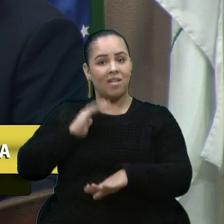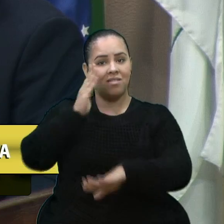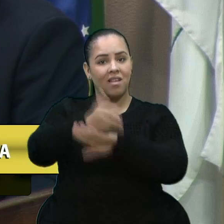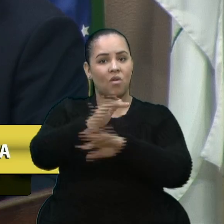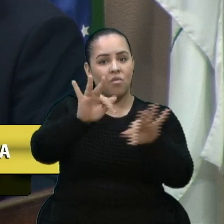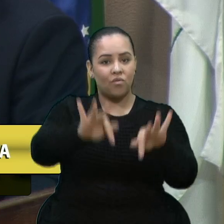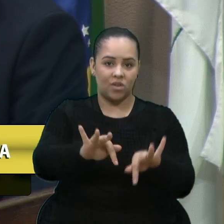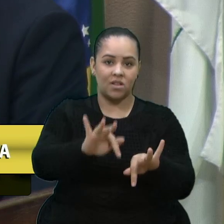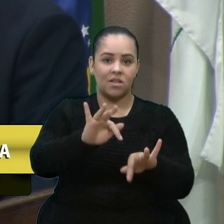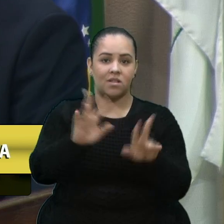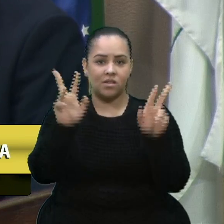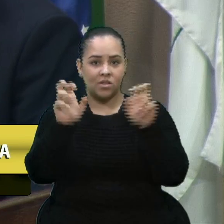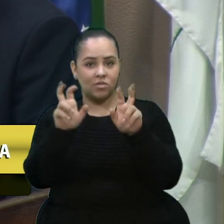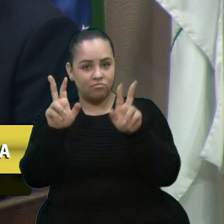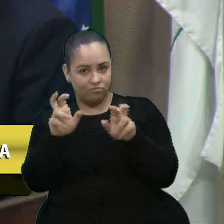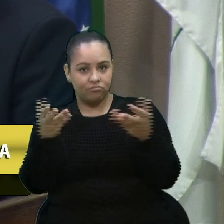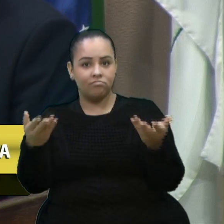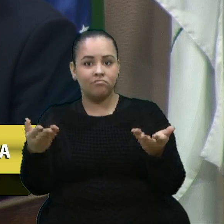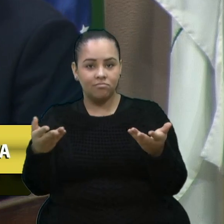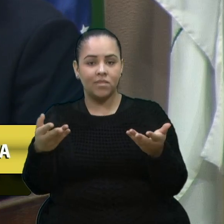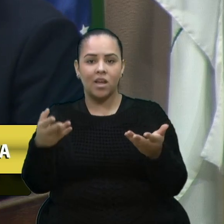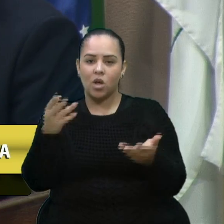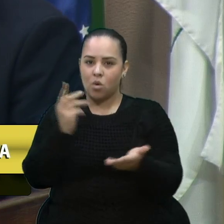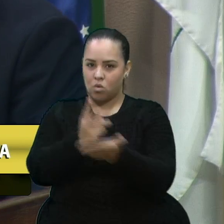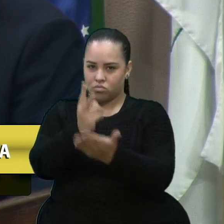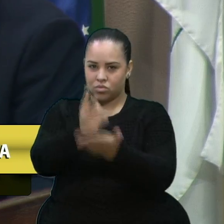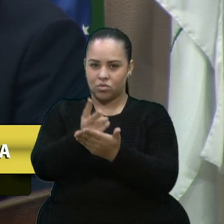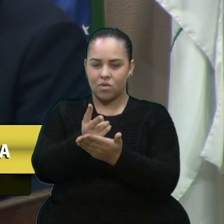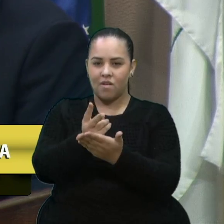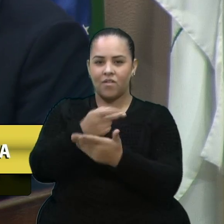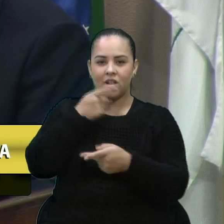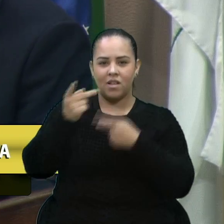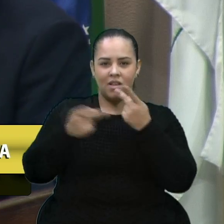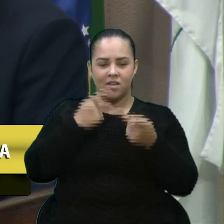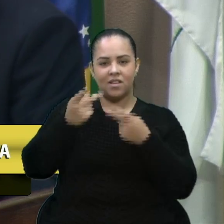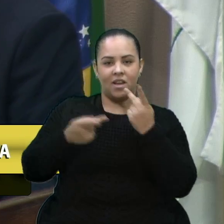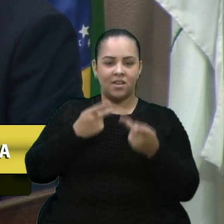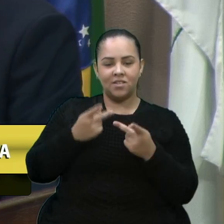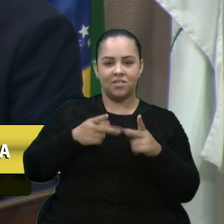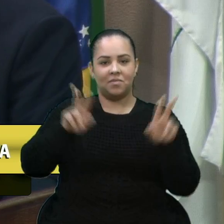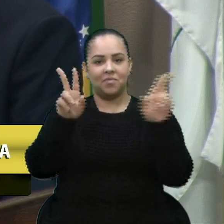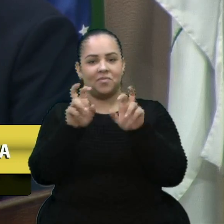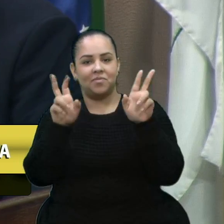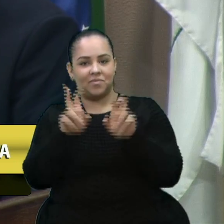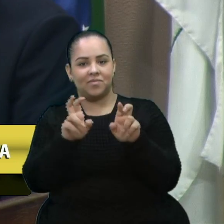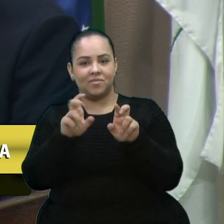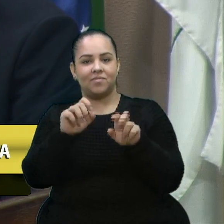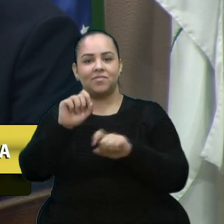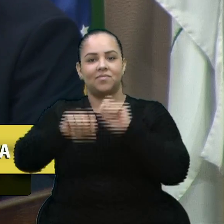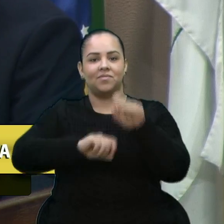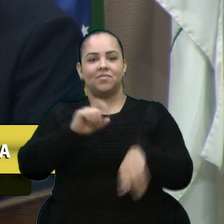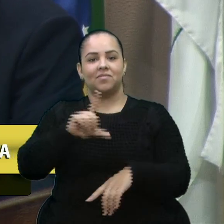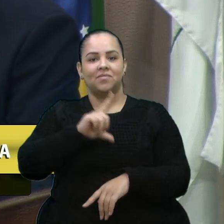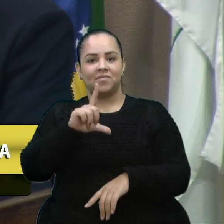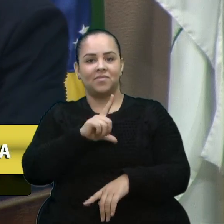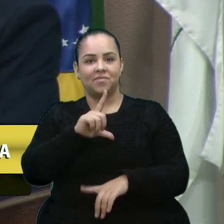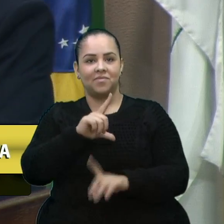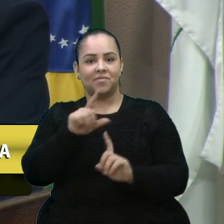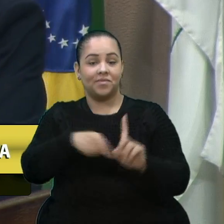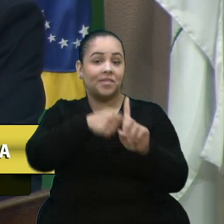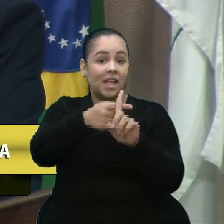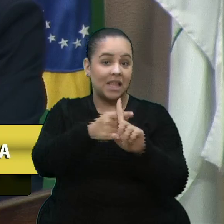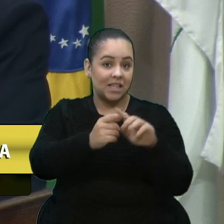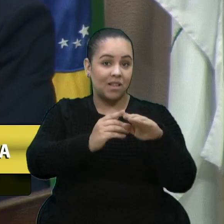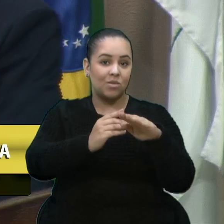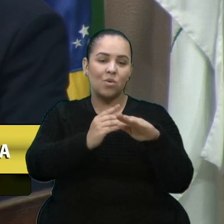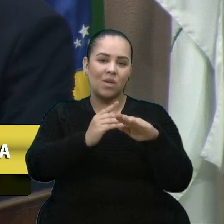ponto. E para que a gente continue discutindo esses valores que são realmente um excesso. Queria só fazer